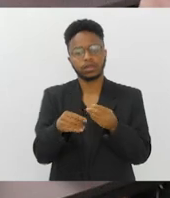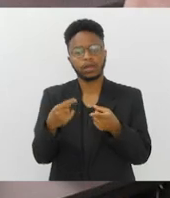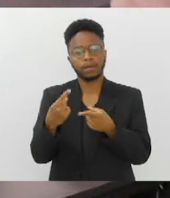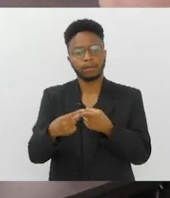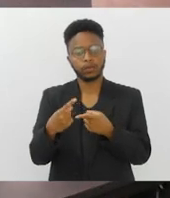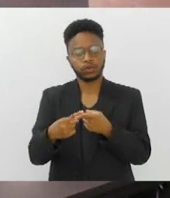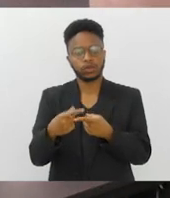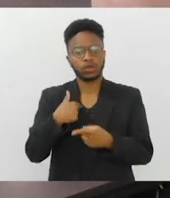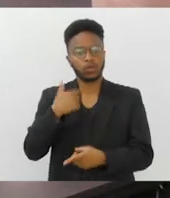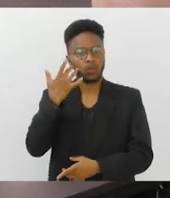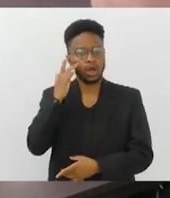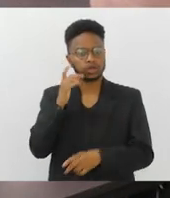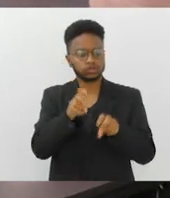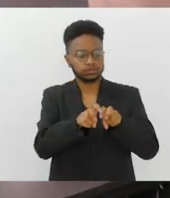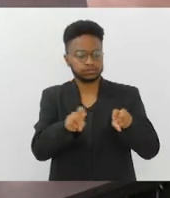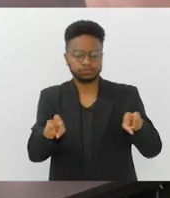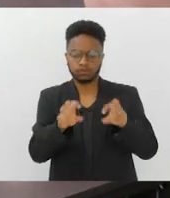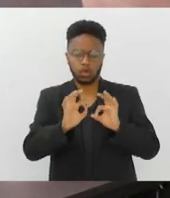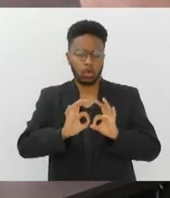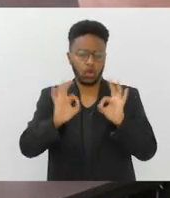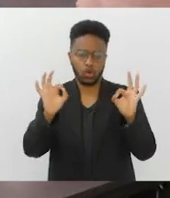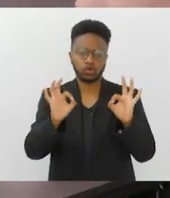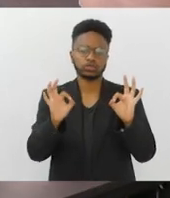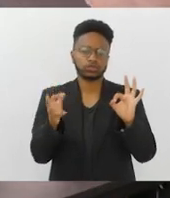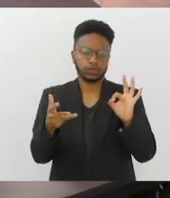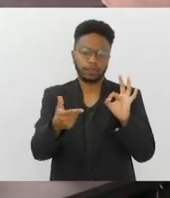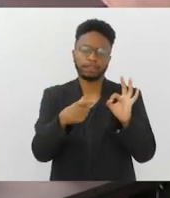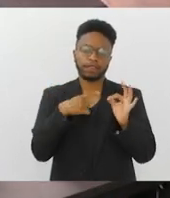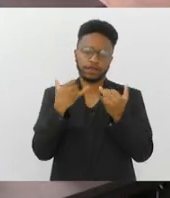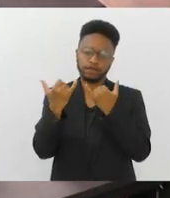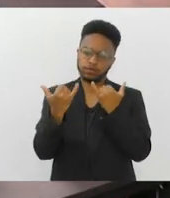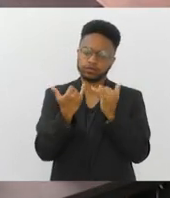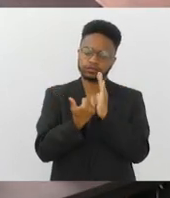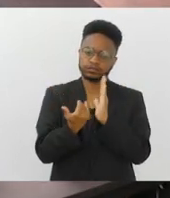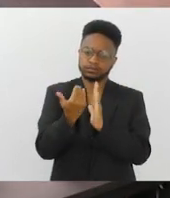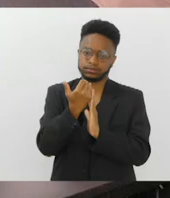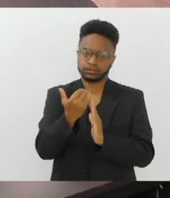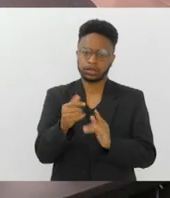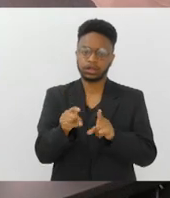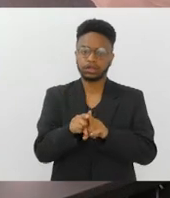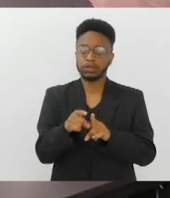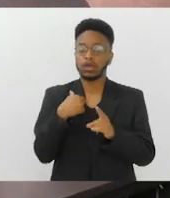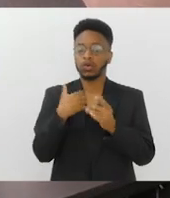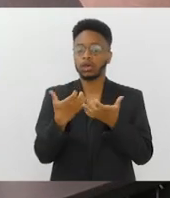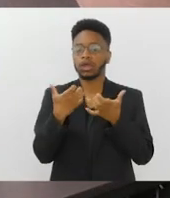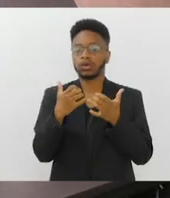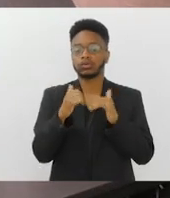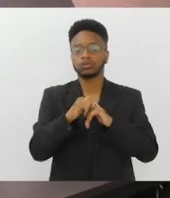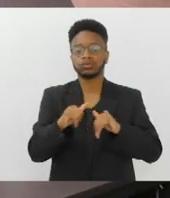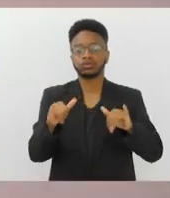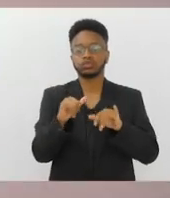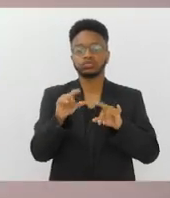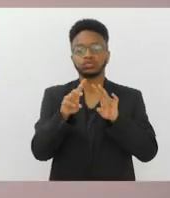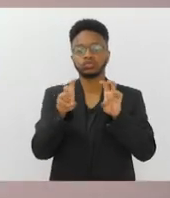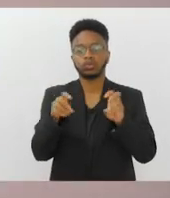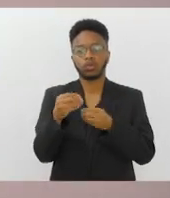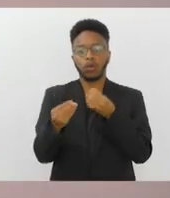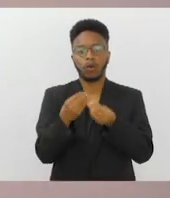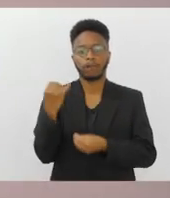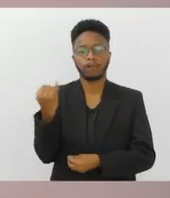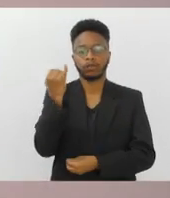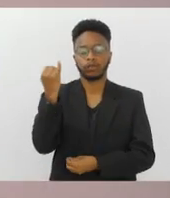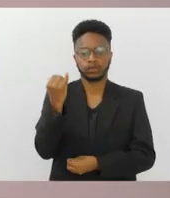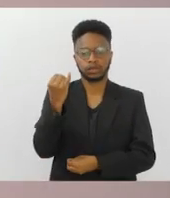eu acho que a mesa foi excelente, né? Temos muita informação. Queria dizer da importância mesmo do incentivo ao